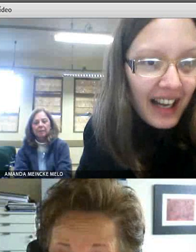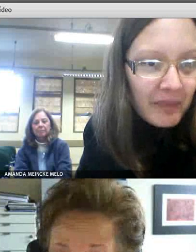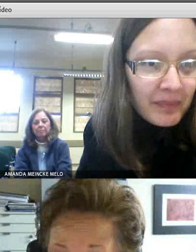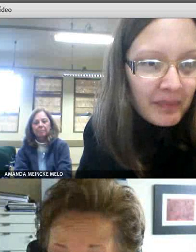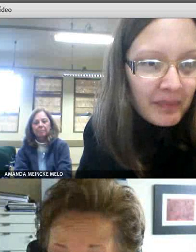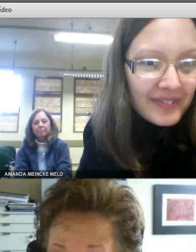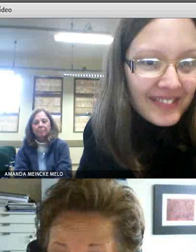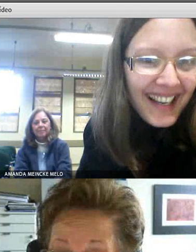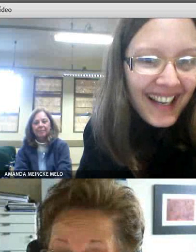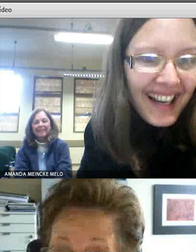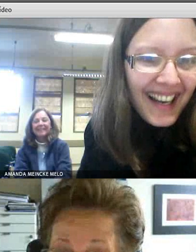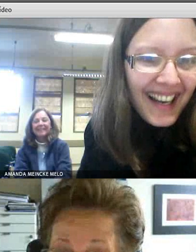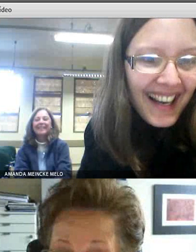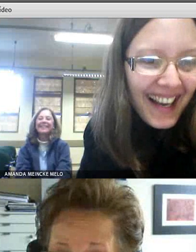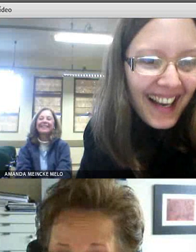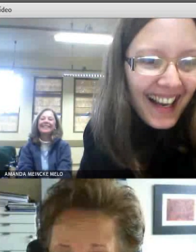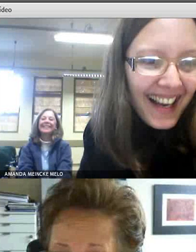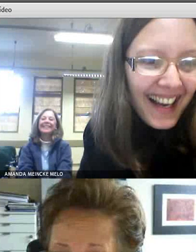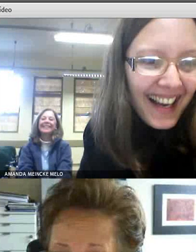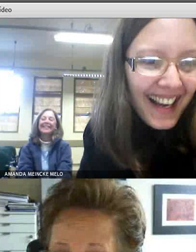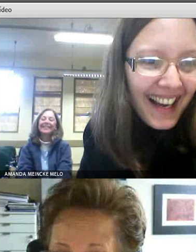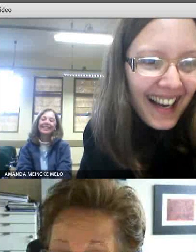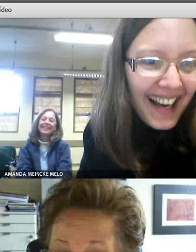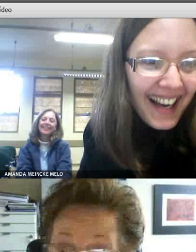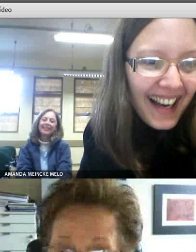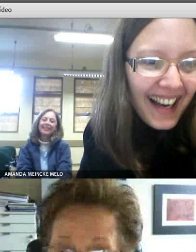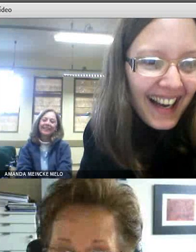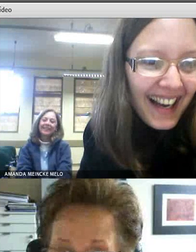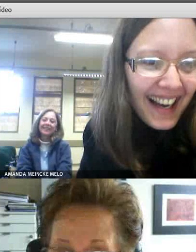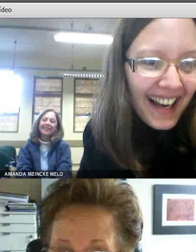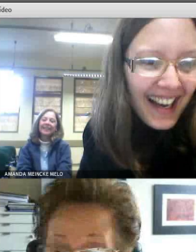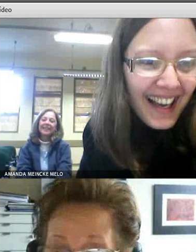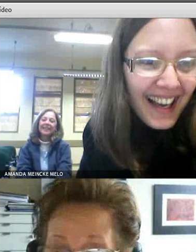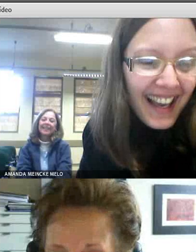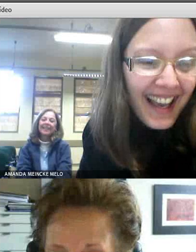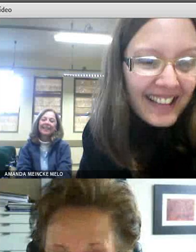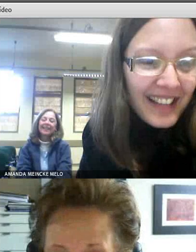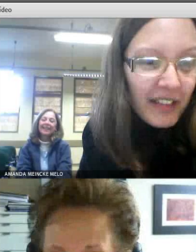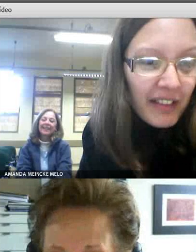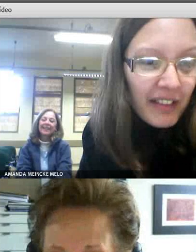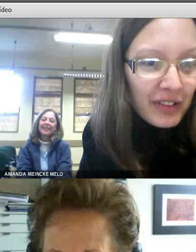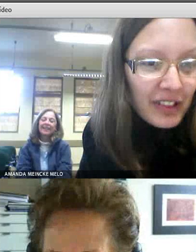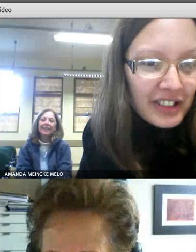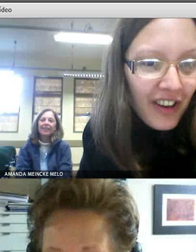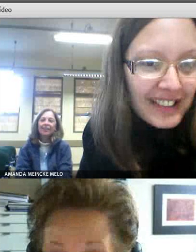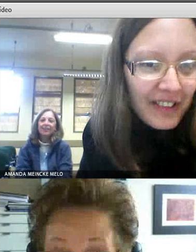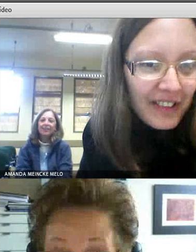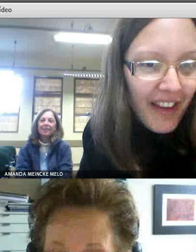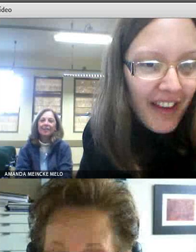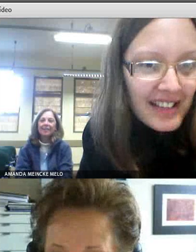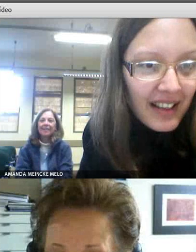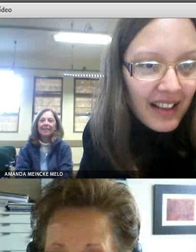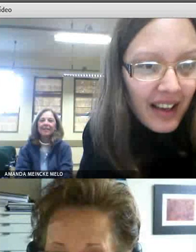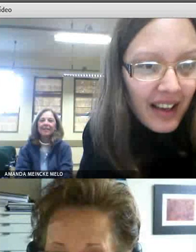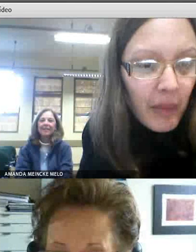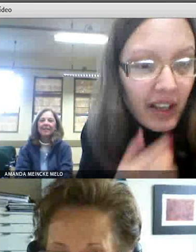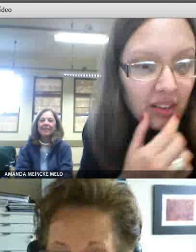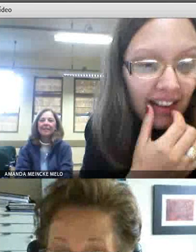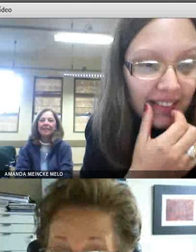Disseram assim, olha, não saem objetos lindos, não são vendáveis, não vai para o comércio para ser vendido. Está muito gostosa a conversa.